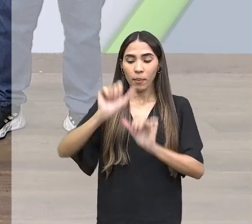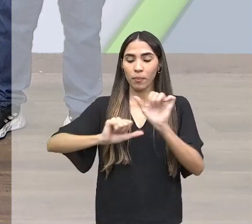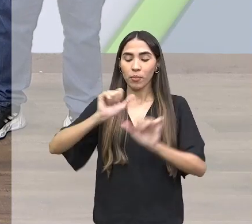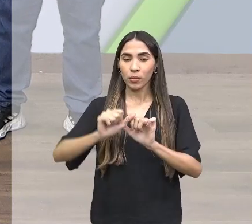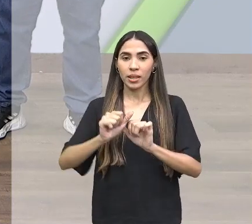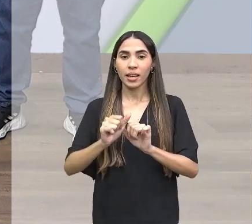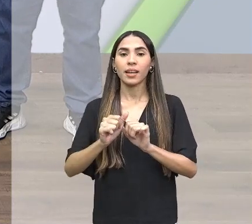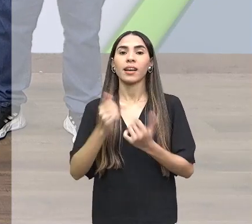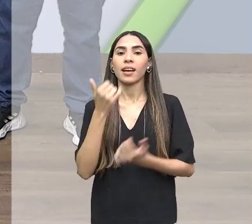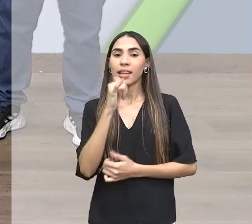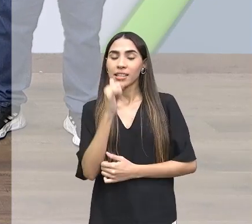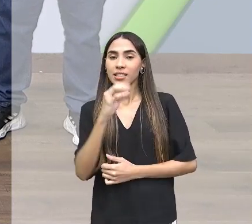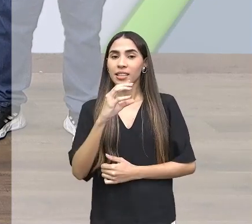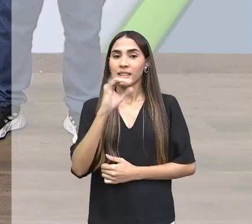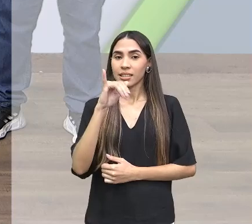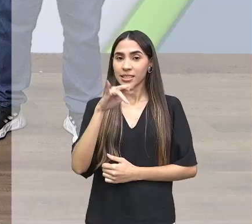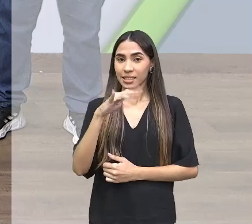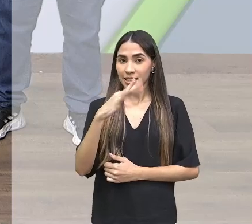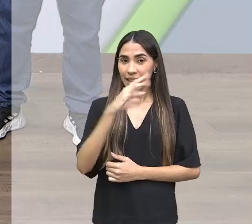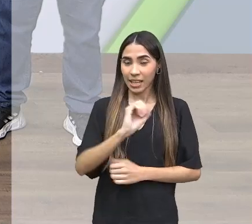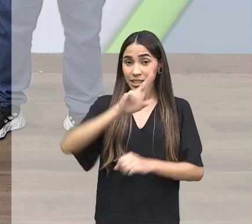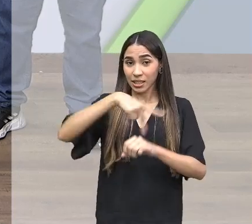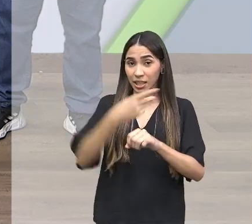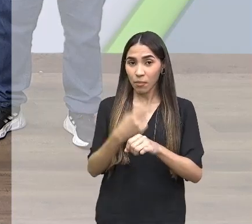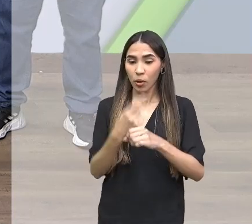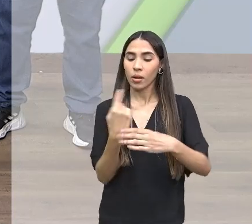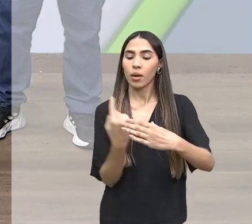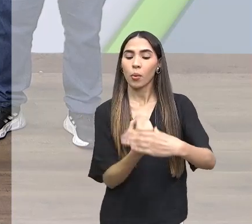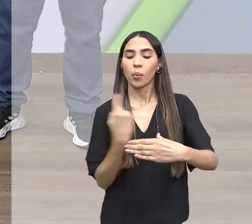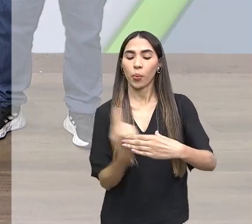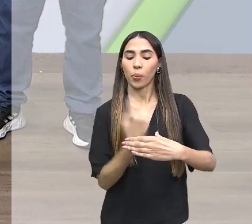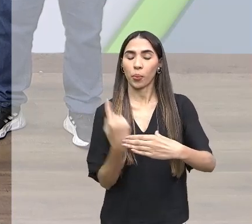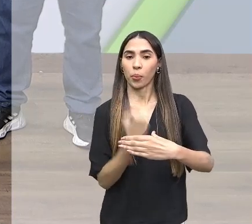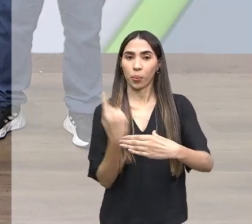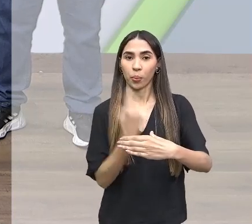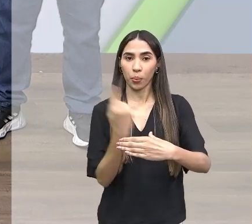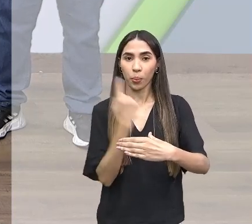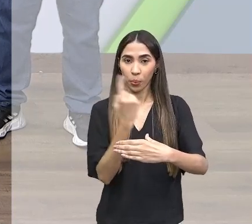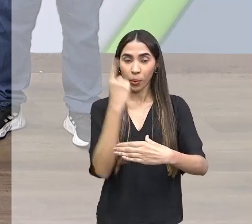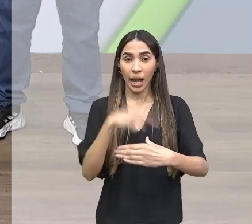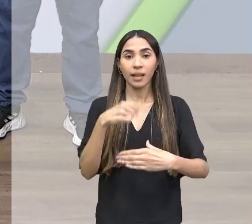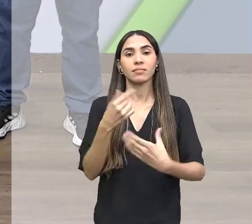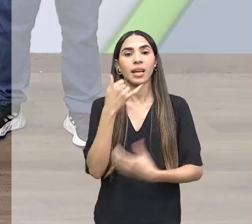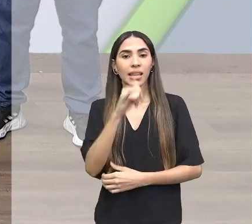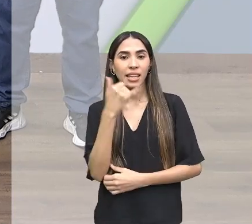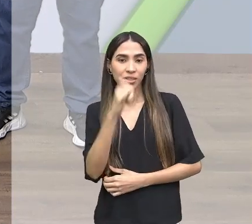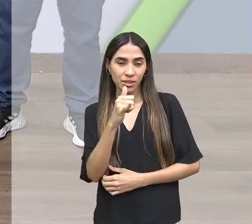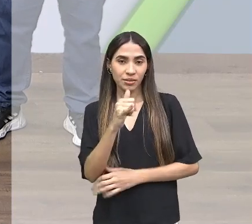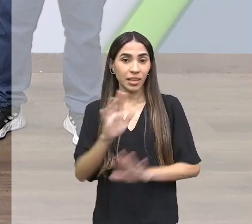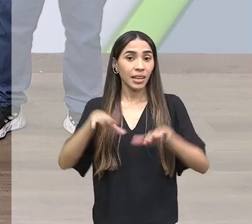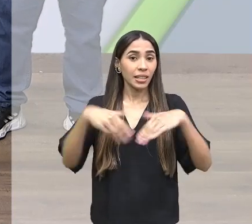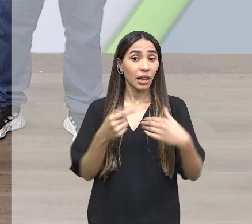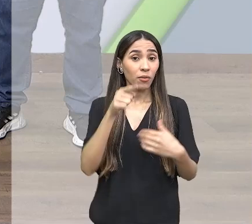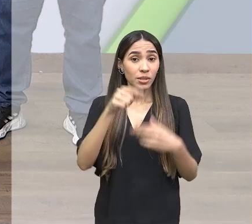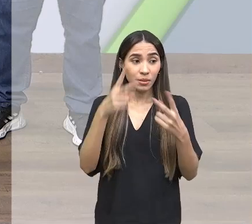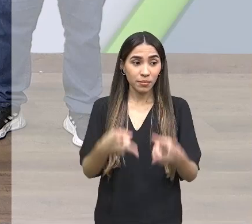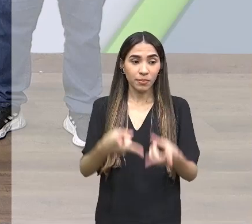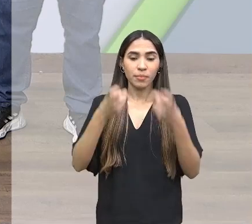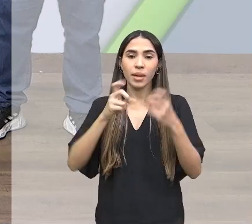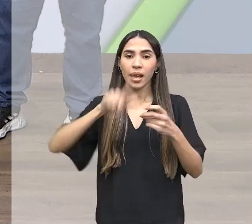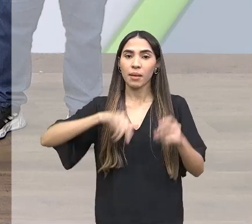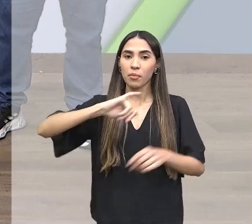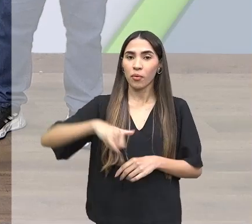energia cinética e essa, por sua vez, ali nas turbinas, vão se transformar em energia elétrica. Então, veja, nós aproveitamos